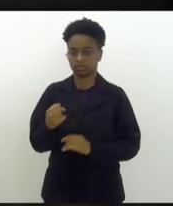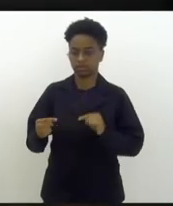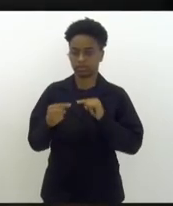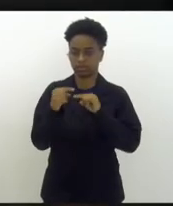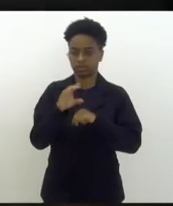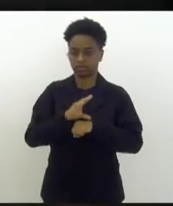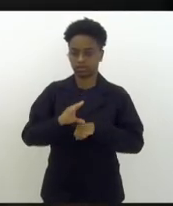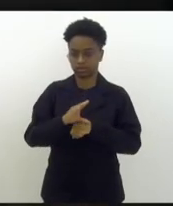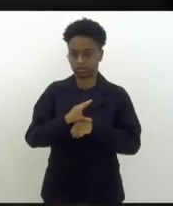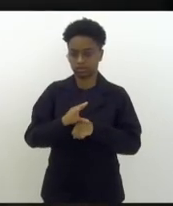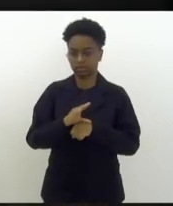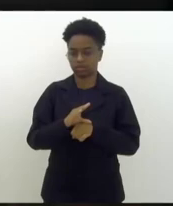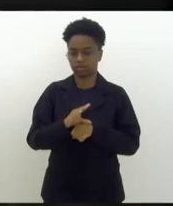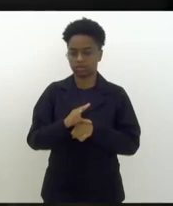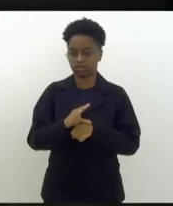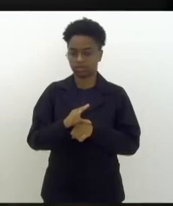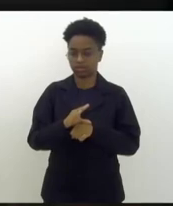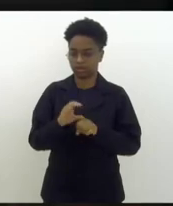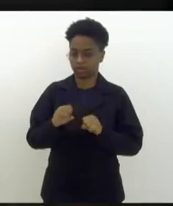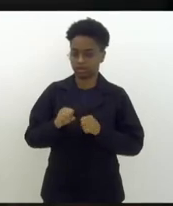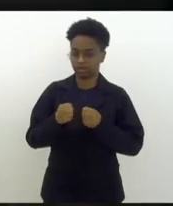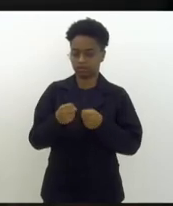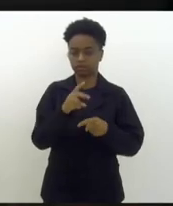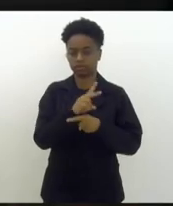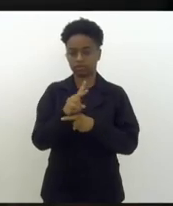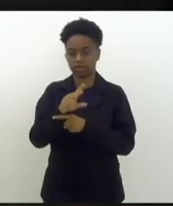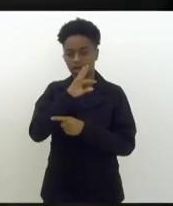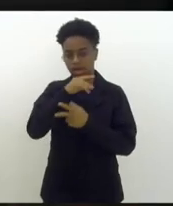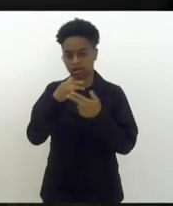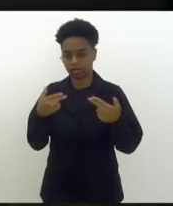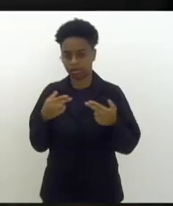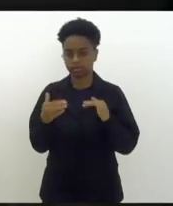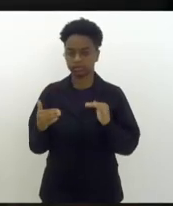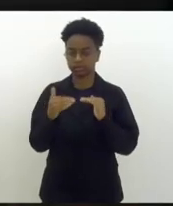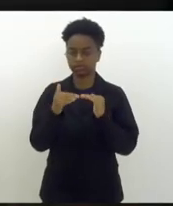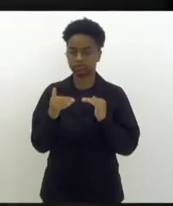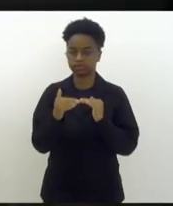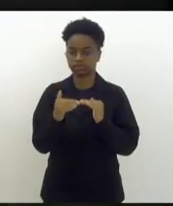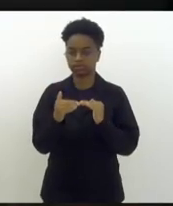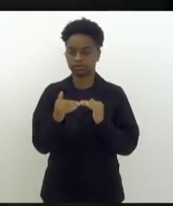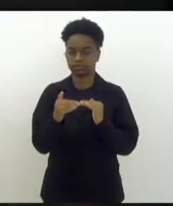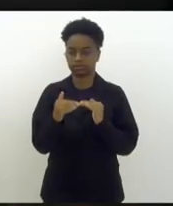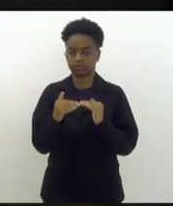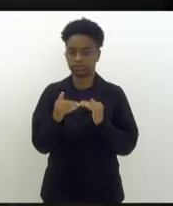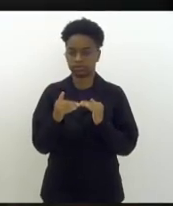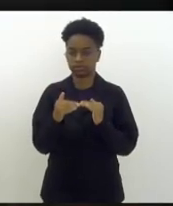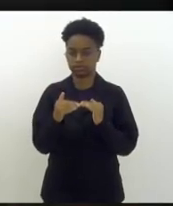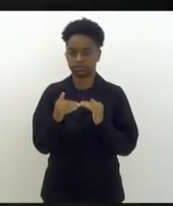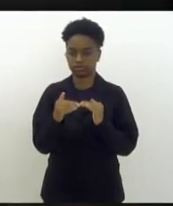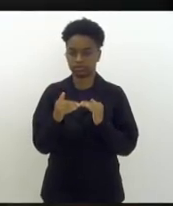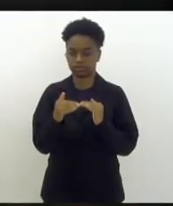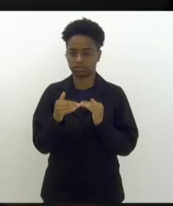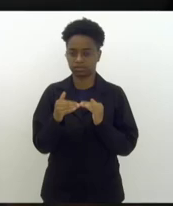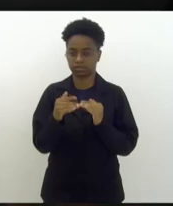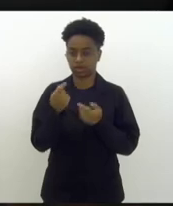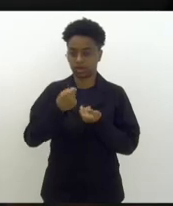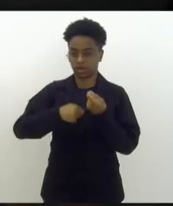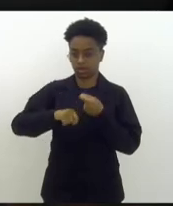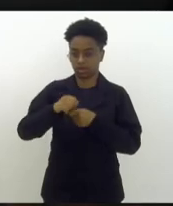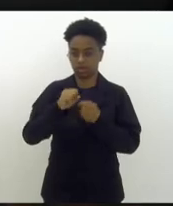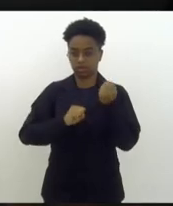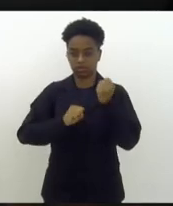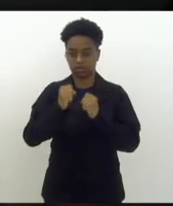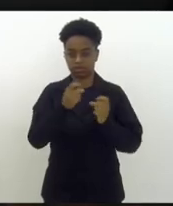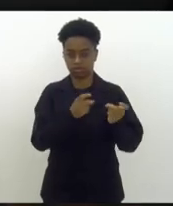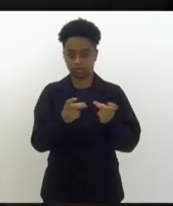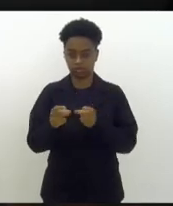constitucionalidade de defesa e proteção dos animais favoráveis favorável de Economia Indústria